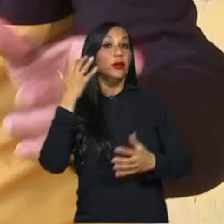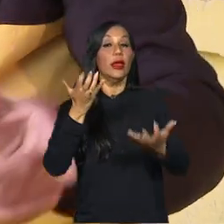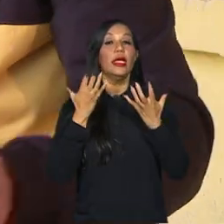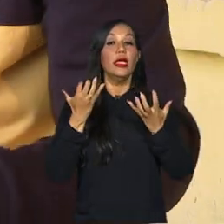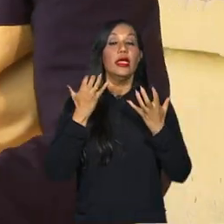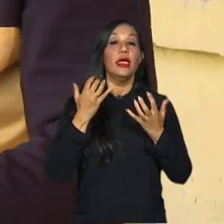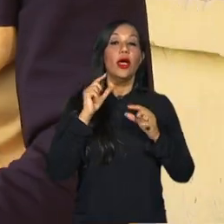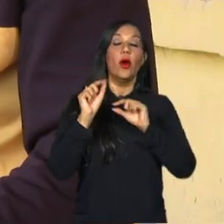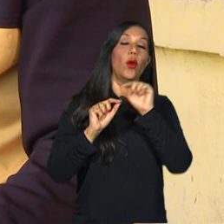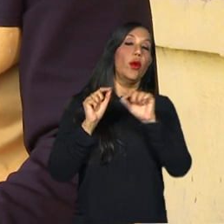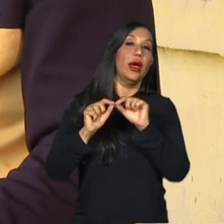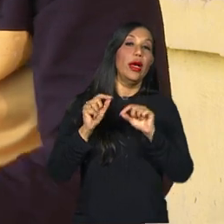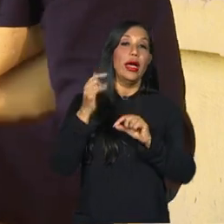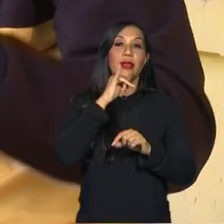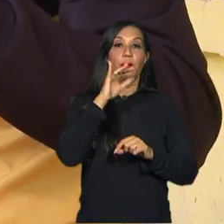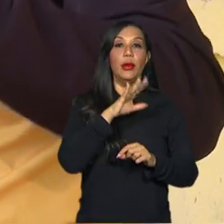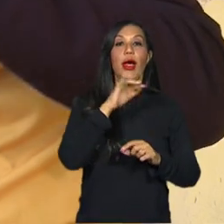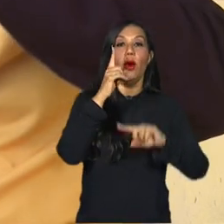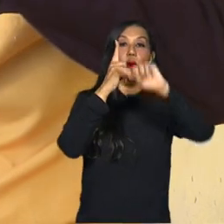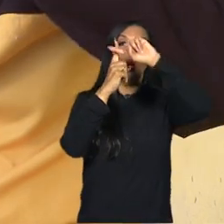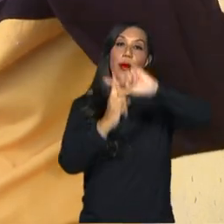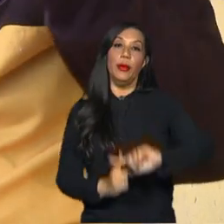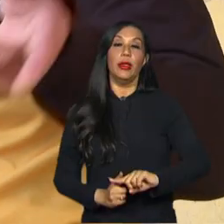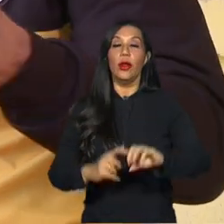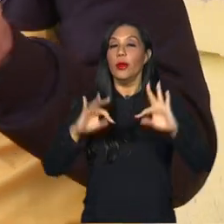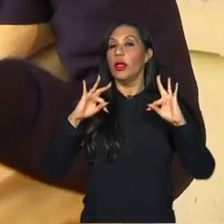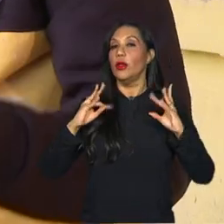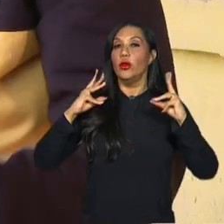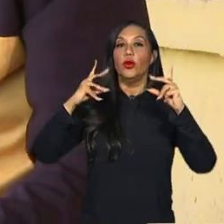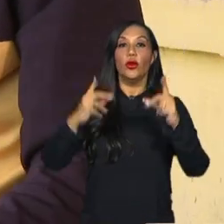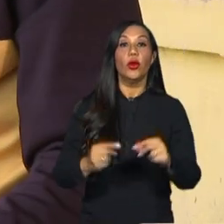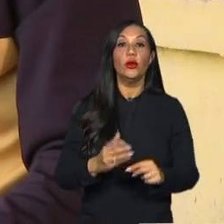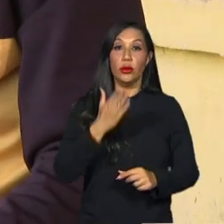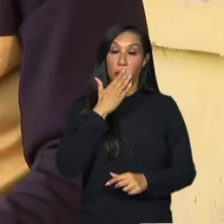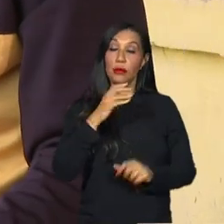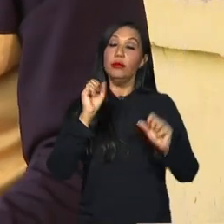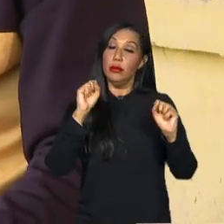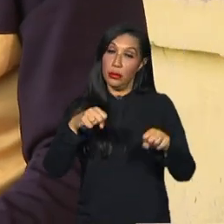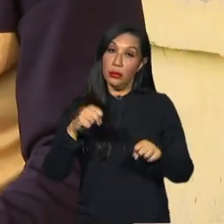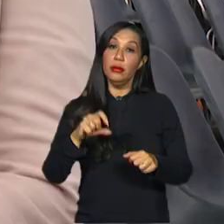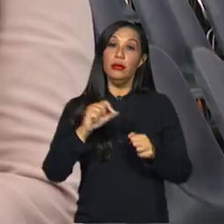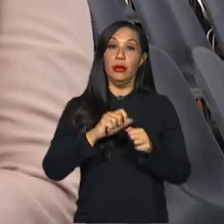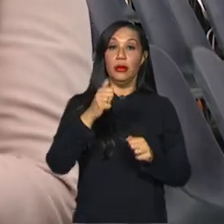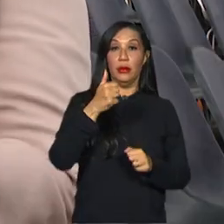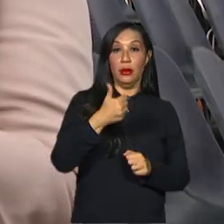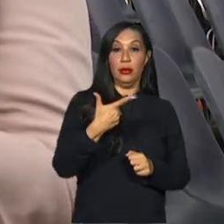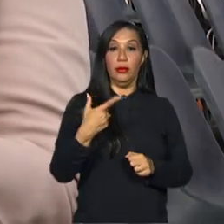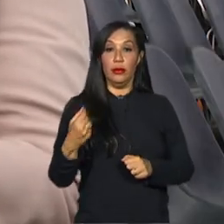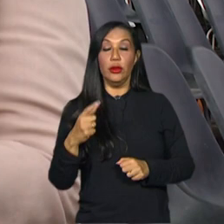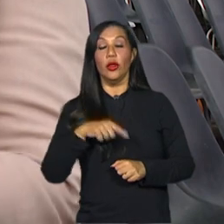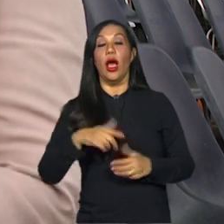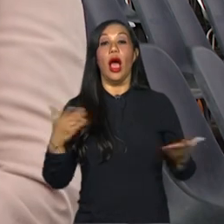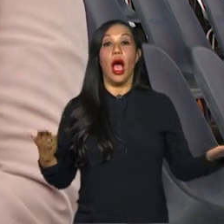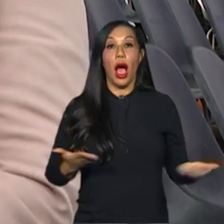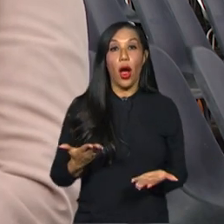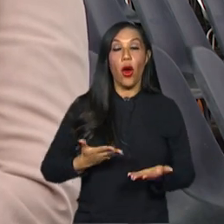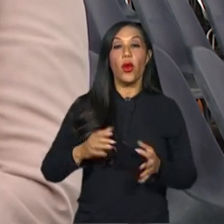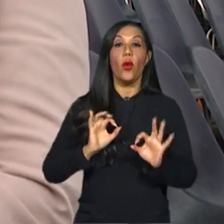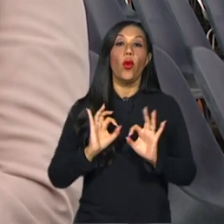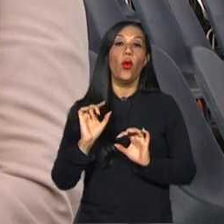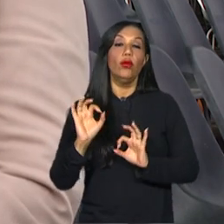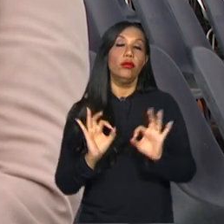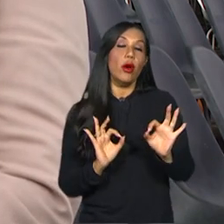fazer um campeonato para todos os clubes, e fez 120. Então você tem esse